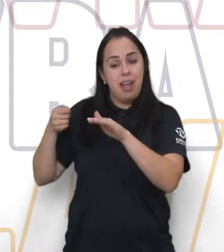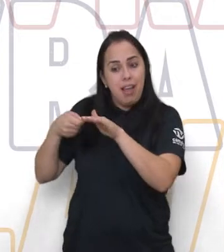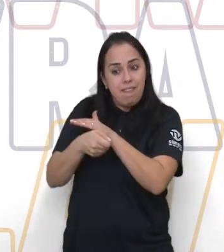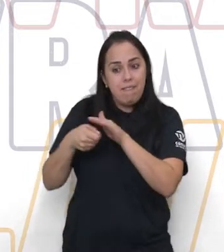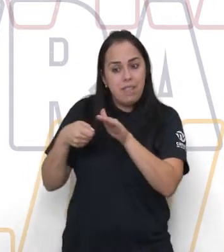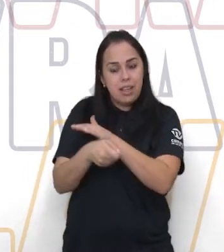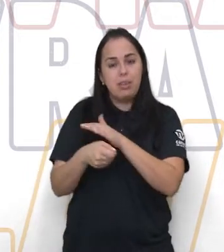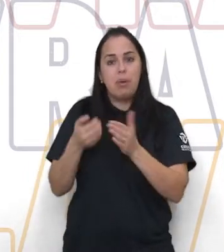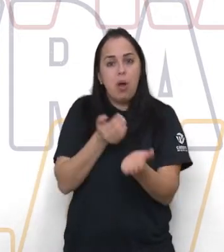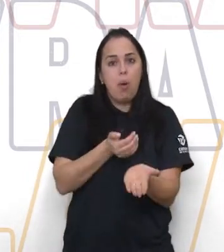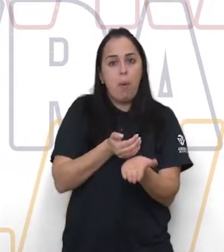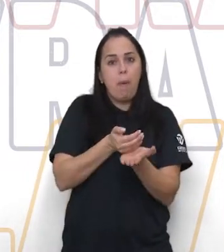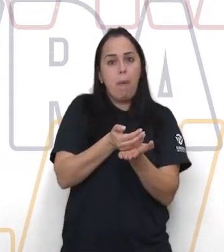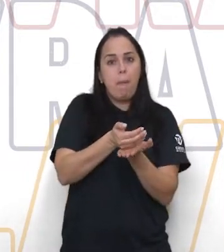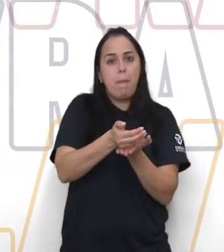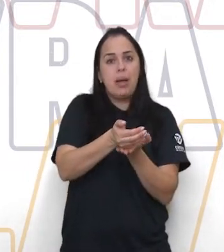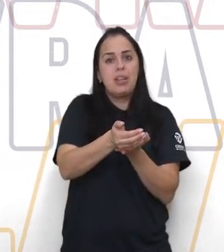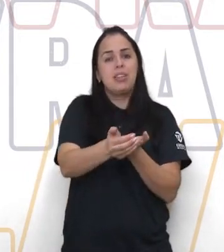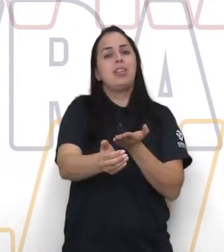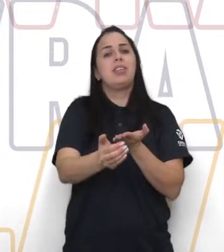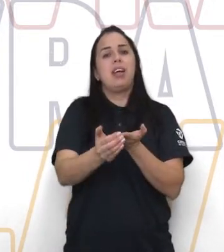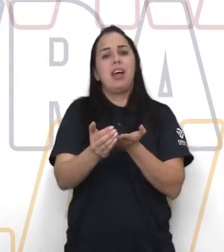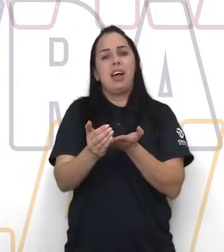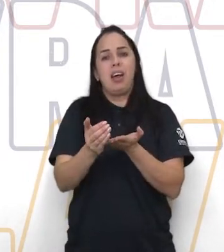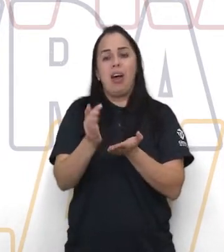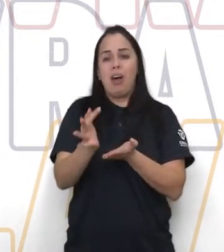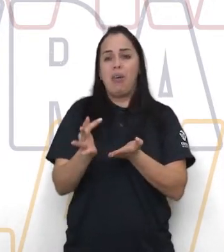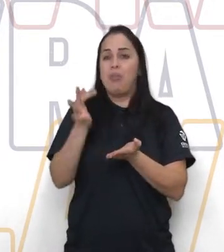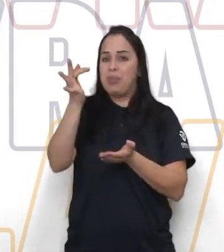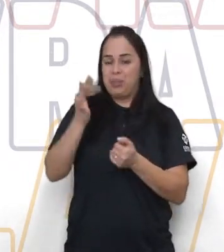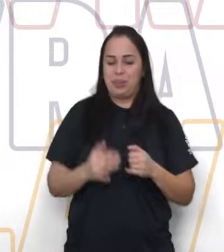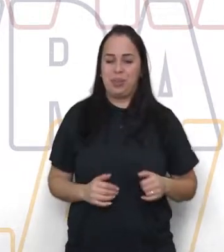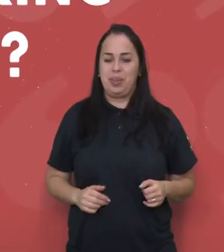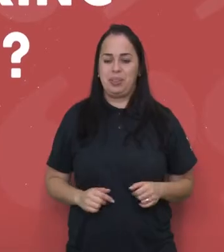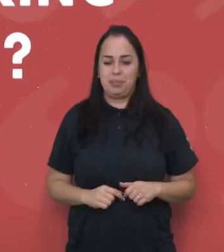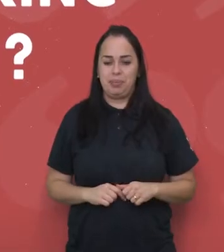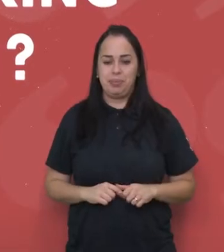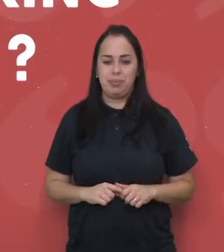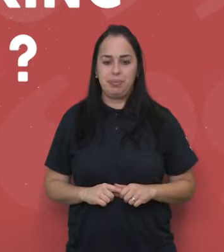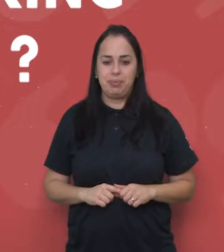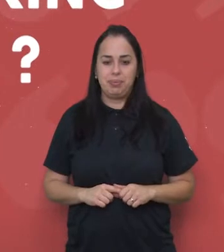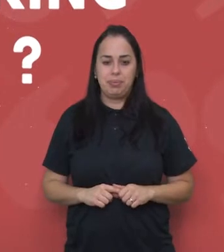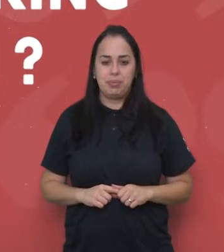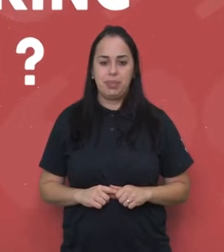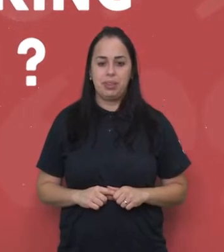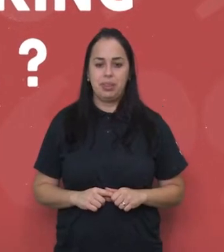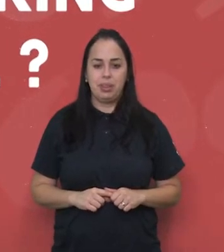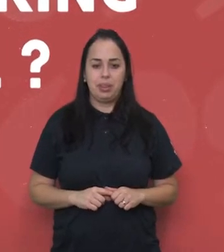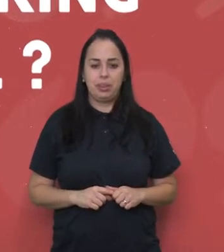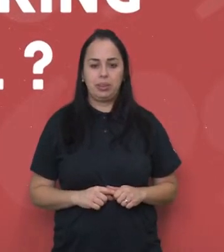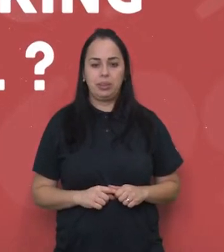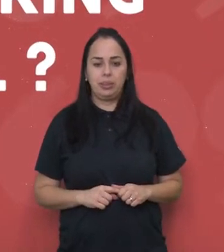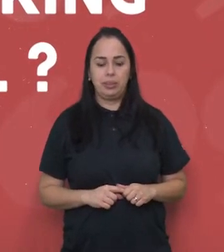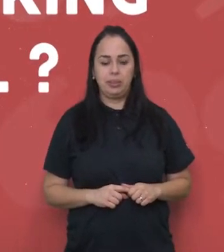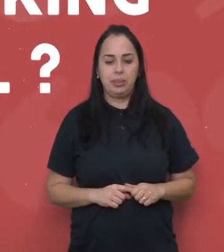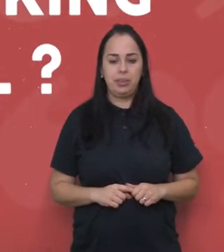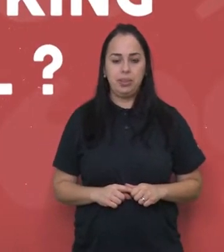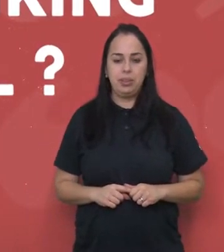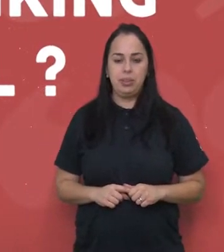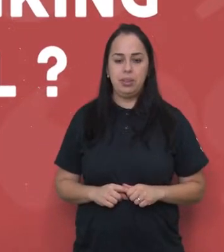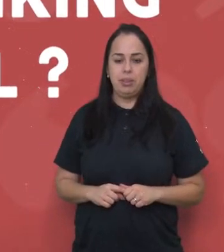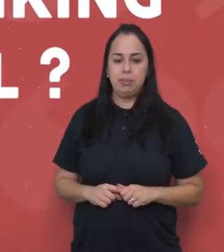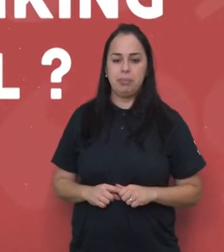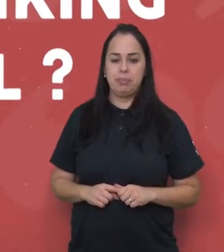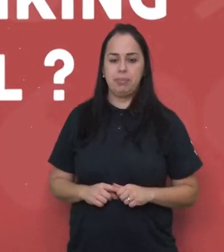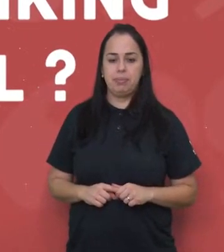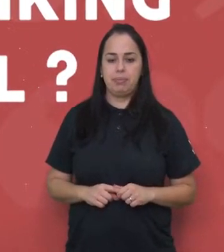de investimento para poder começar nessa vida de futuro Quais são os maiores desafios para